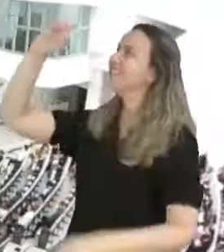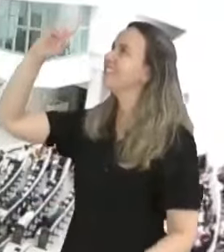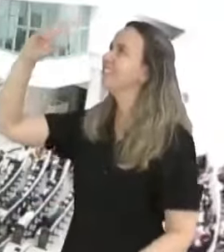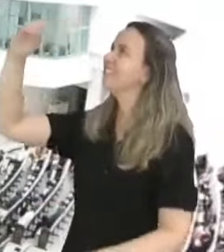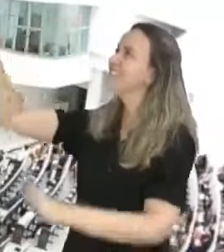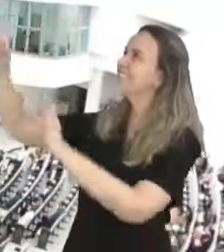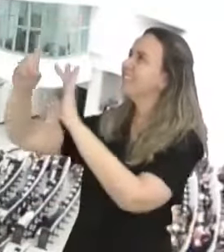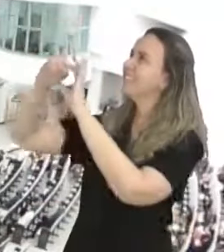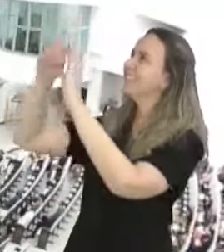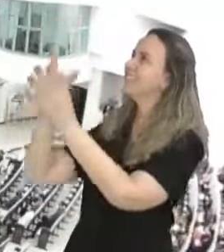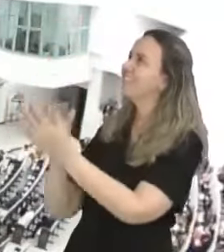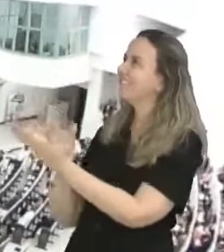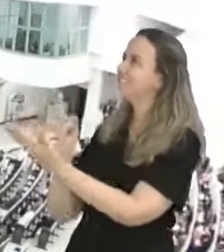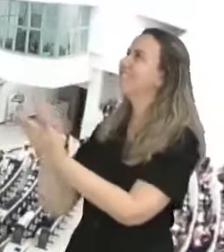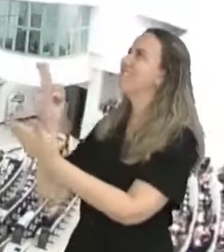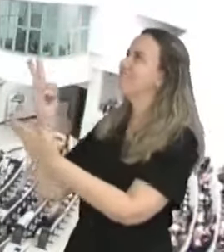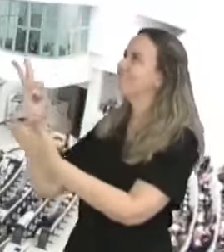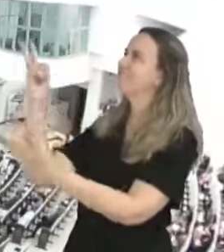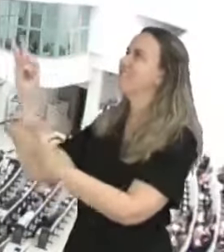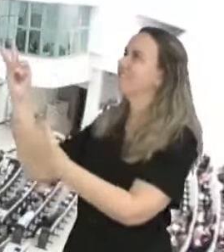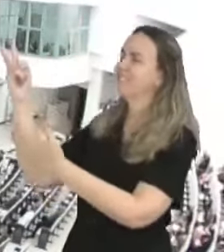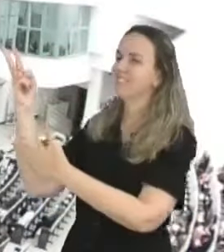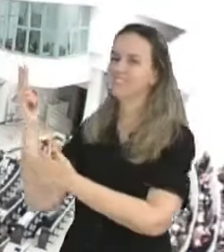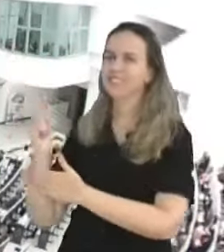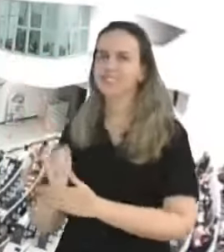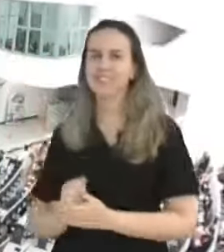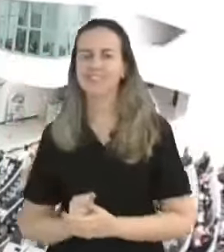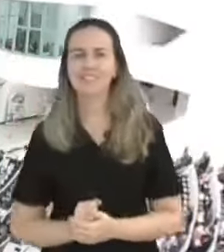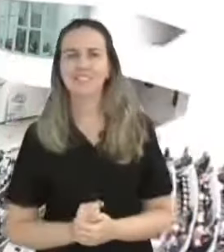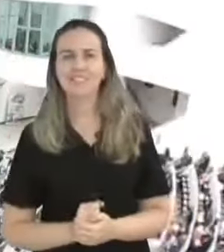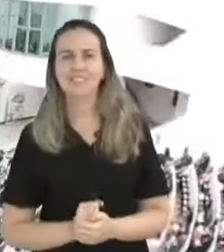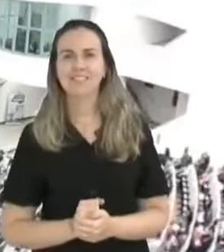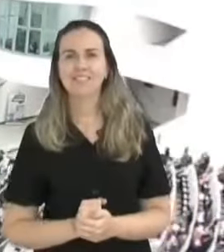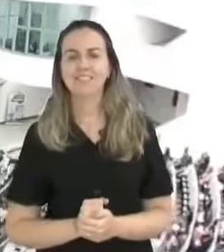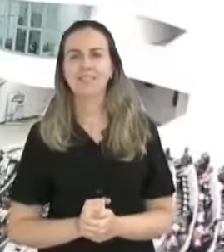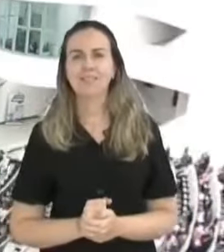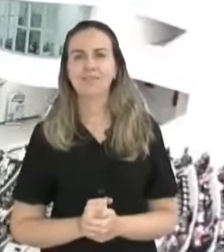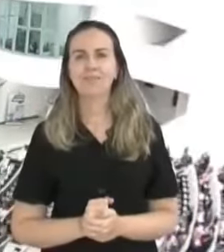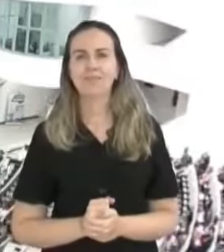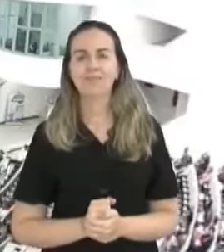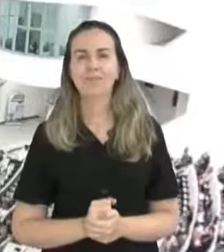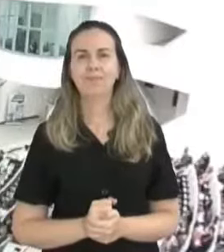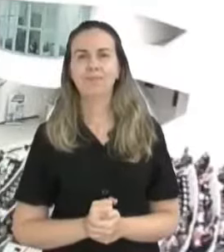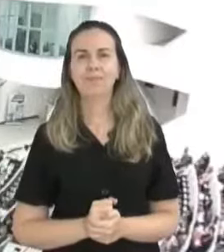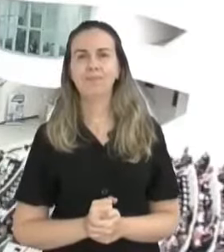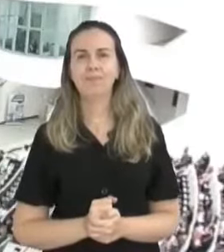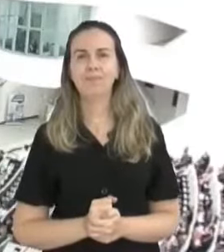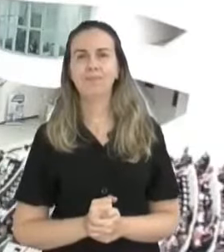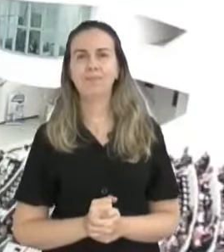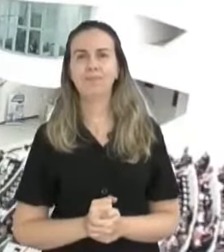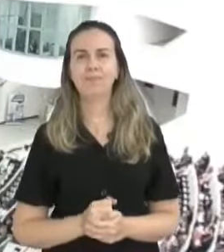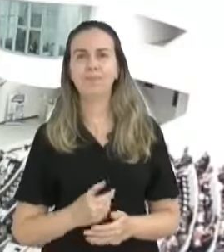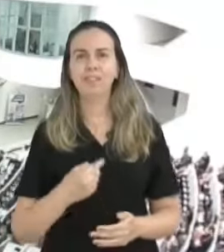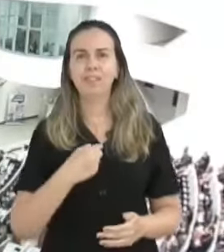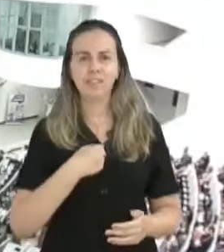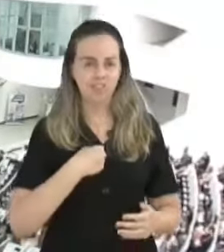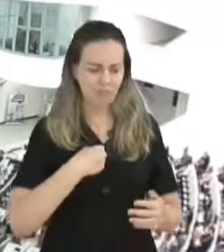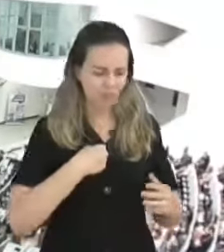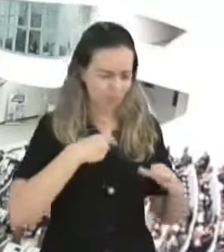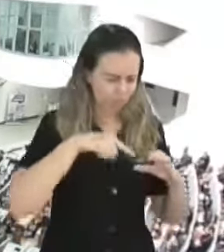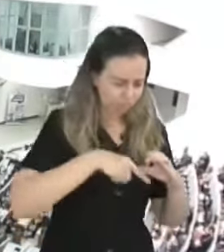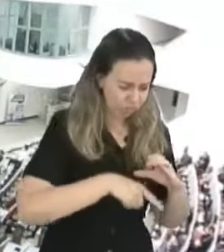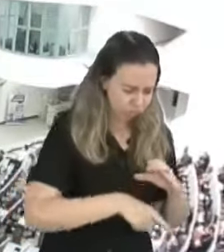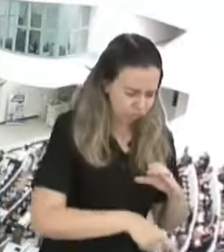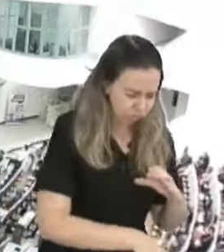2 Coríntios capítulo 4 e versículo 16, que ainda que o nosso homem exterior se corrompa,